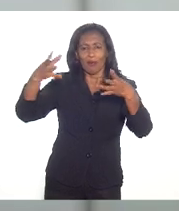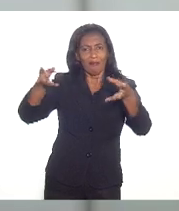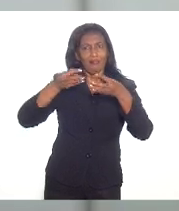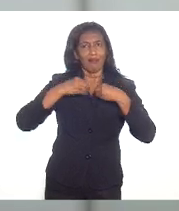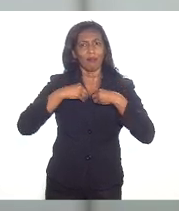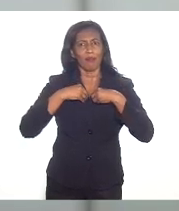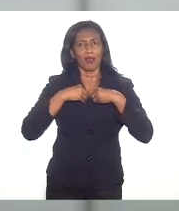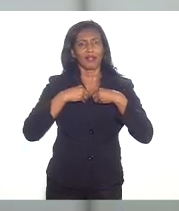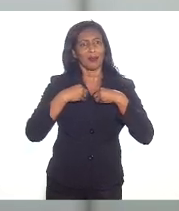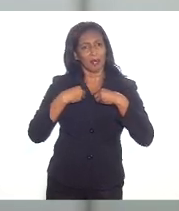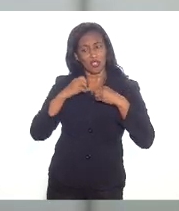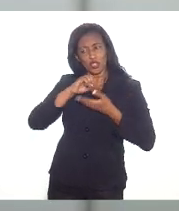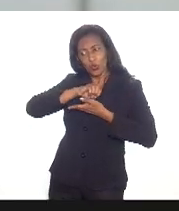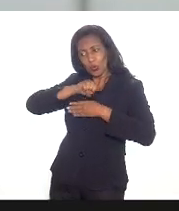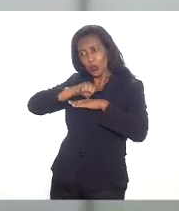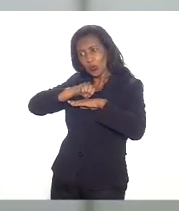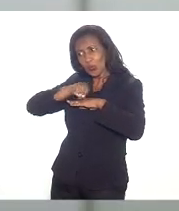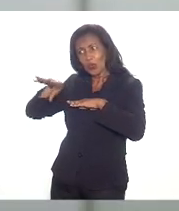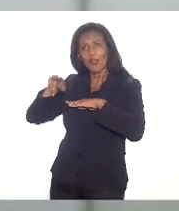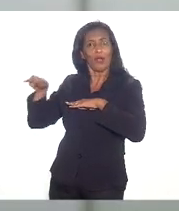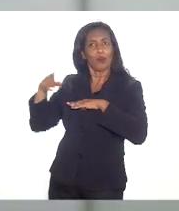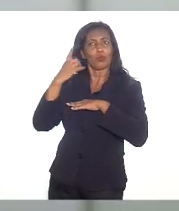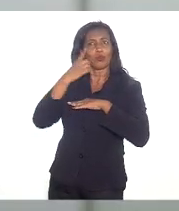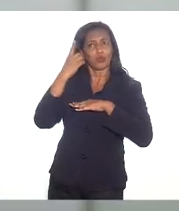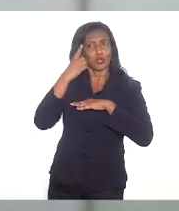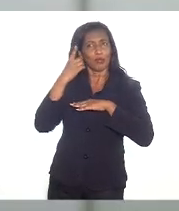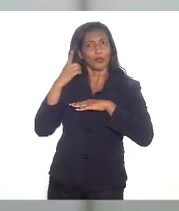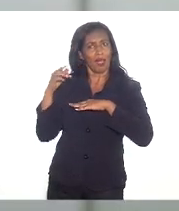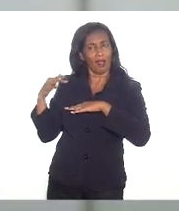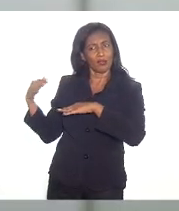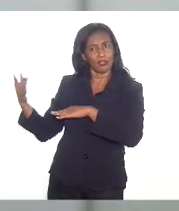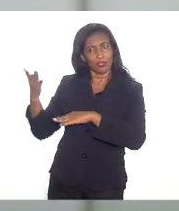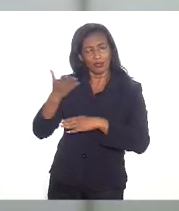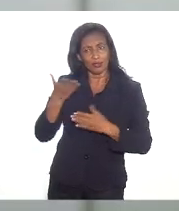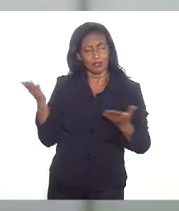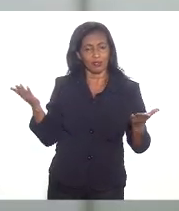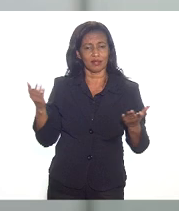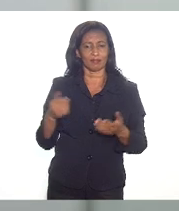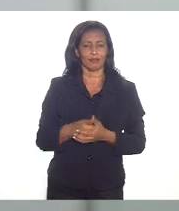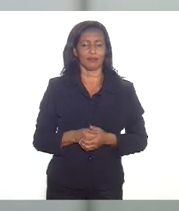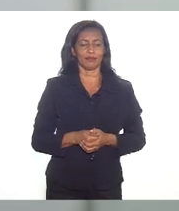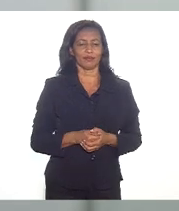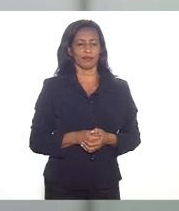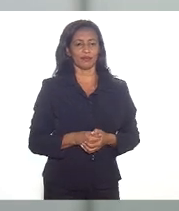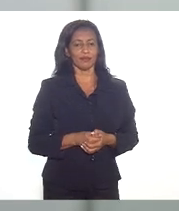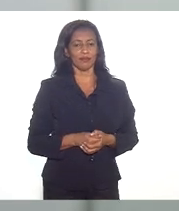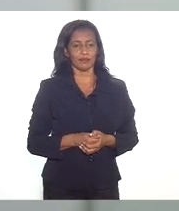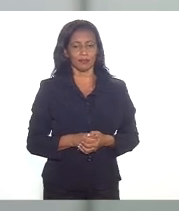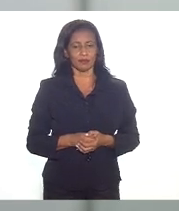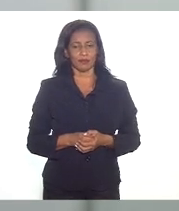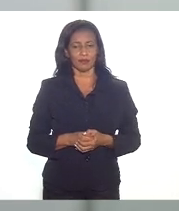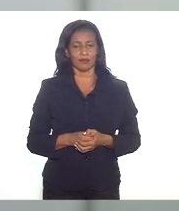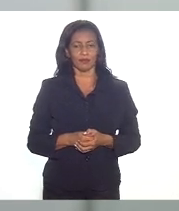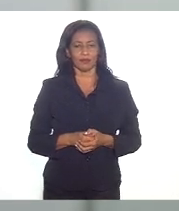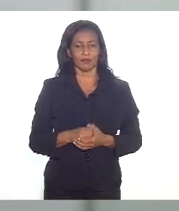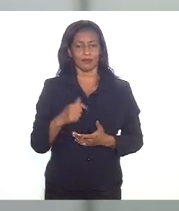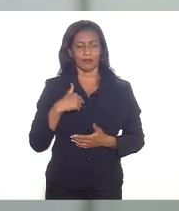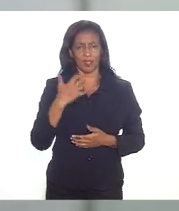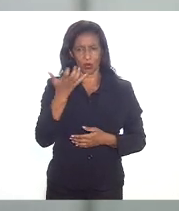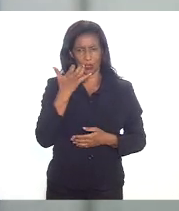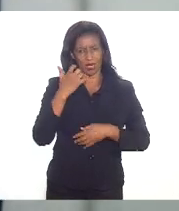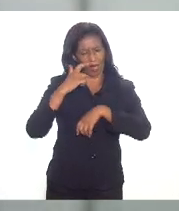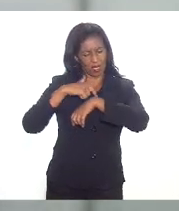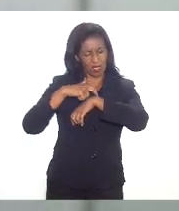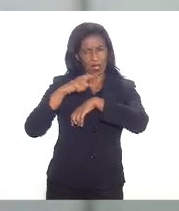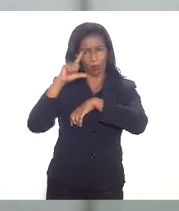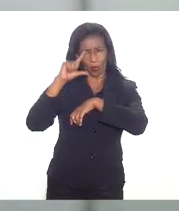os deputados aqui presentes, Zeidan, Marta Rocha e Eliomar. Eu queria, no tempo que me resta,